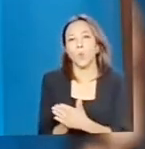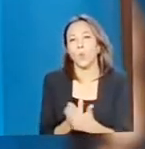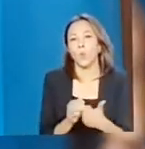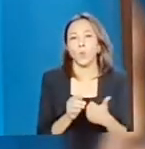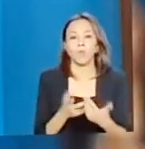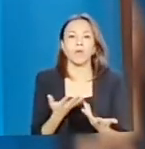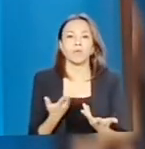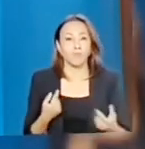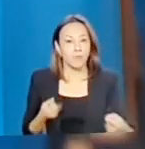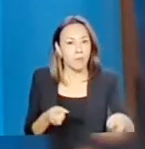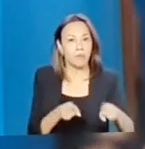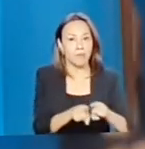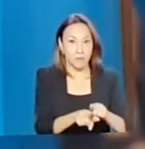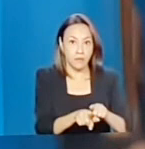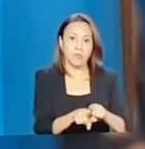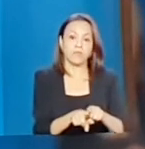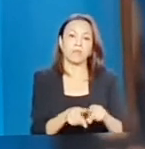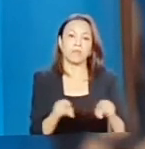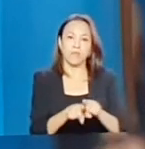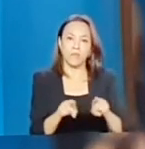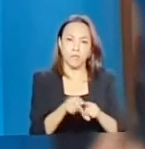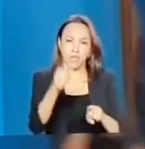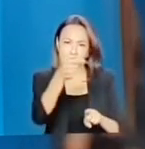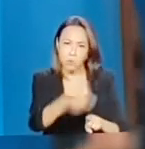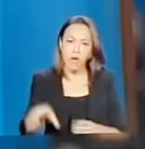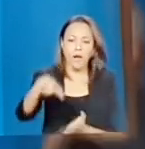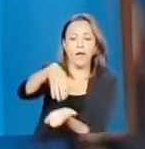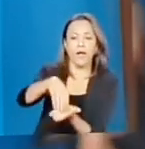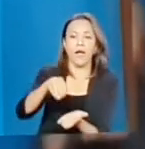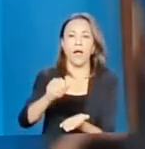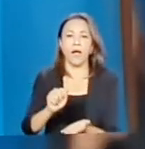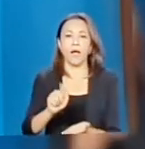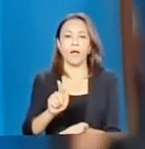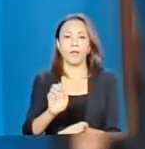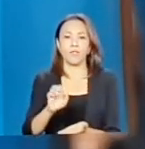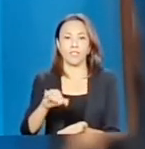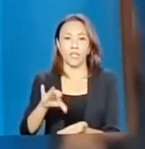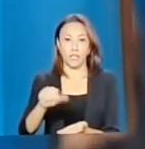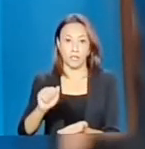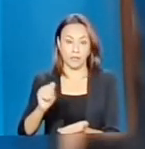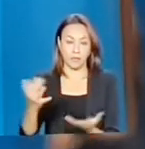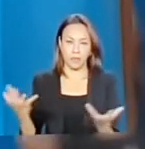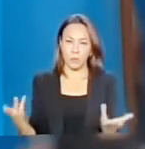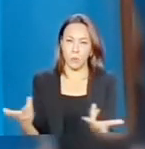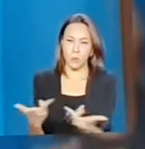co-irmã das agências mais respeitadas e qualificadas do planeta.